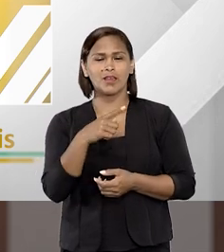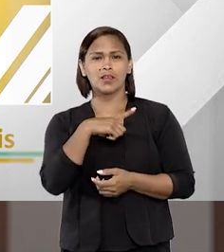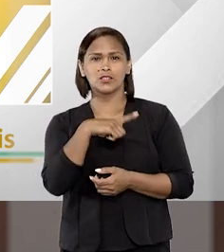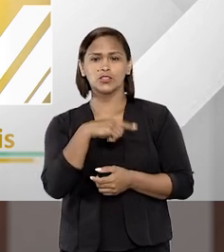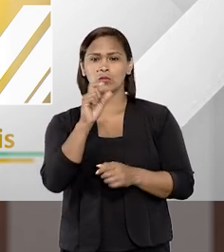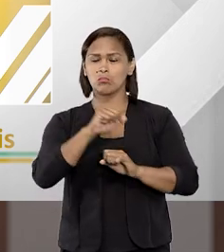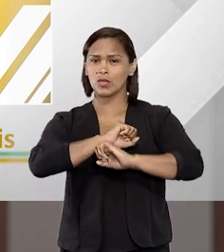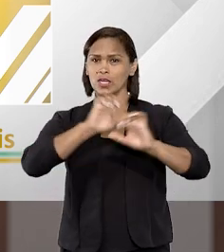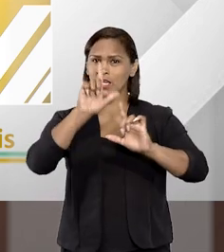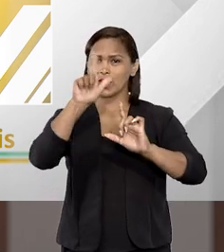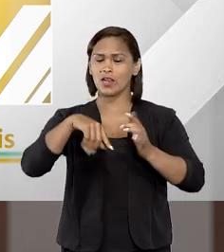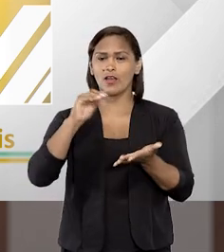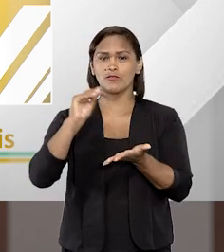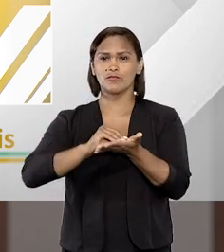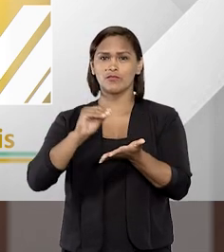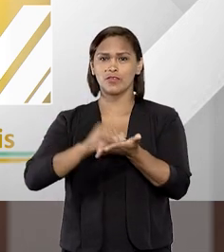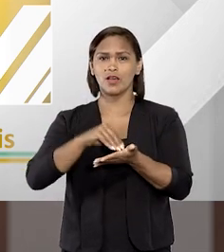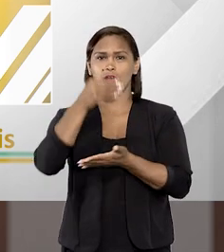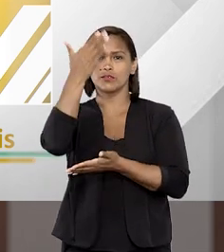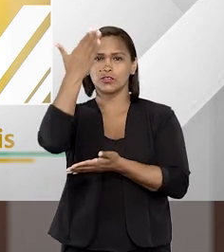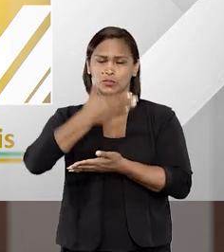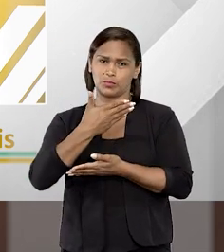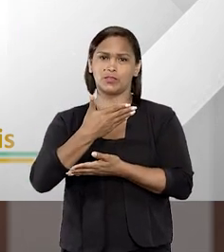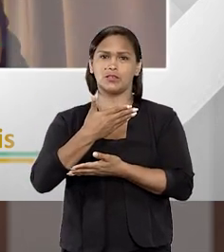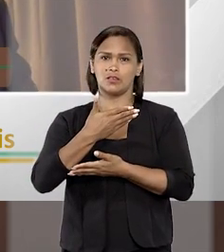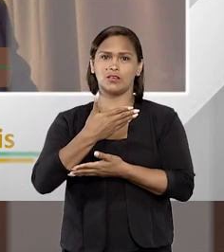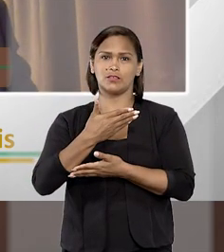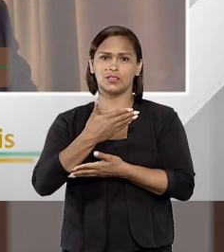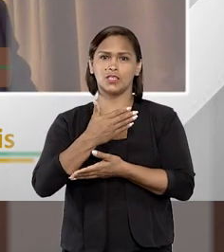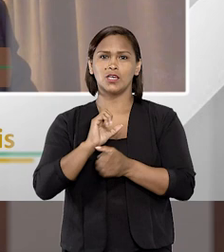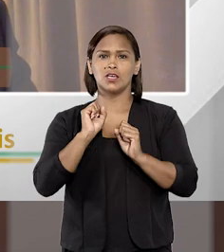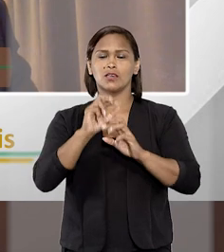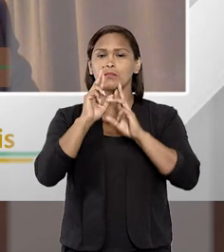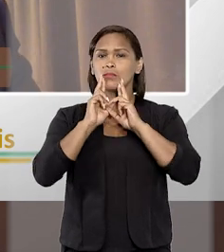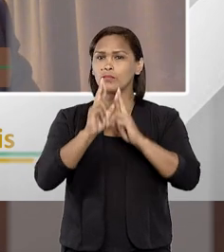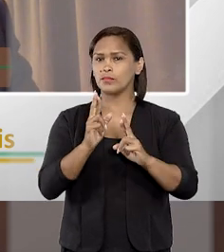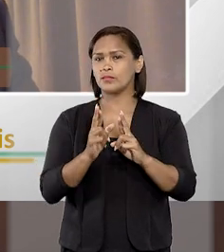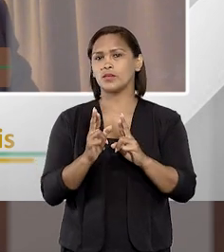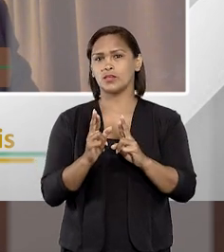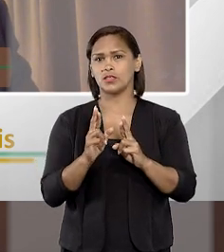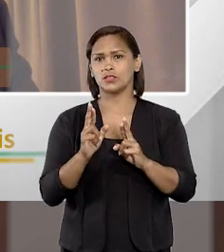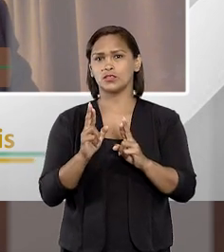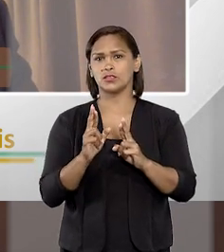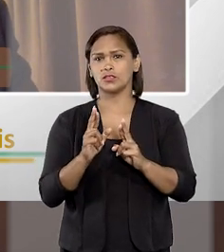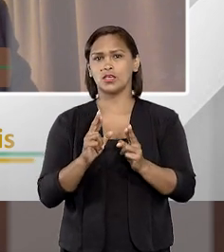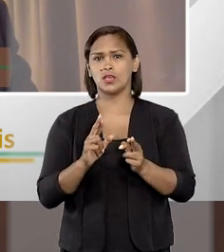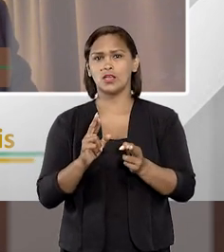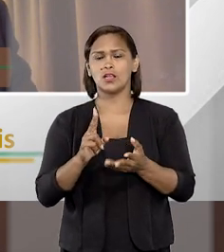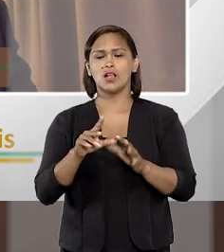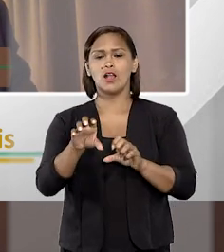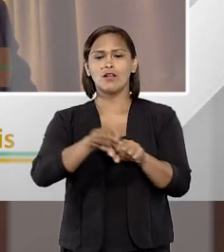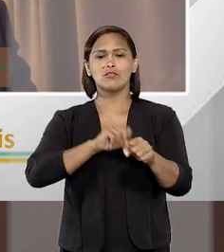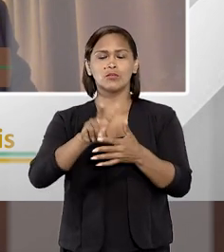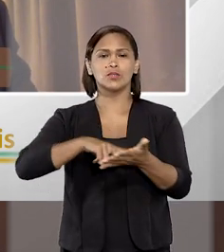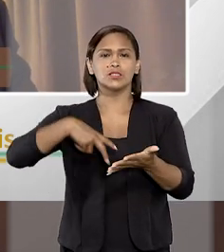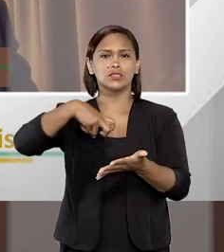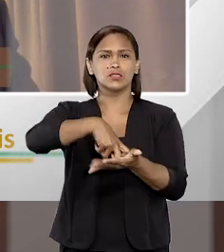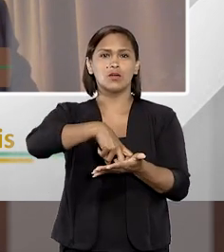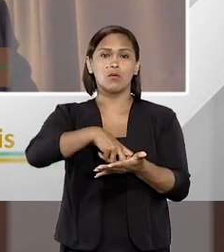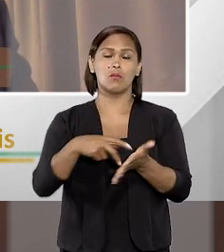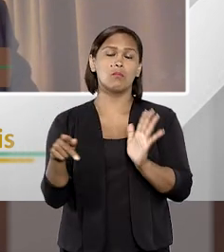questão noite dá de insuficiência de prova que possa resultar na formação de uma